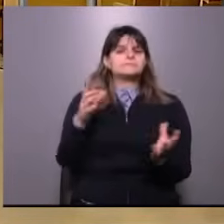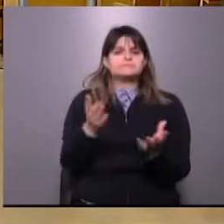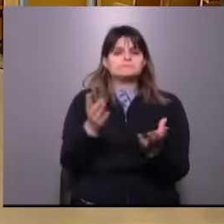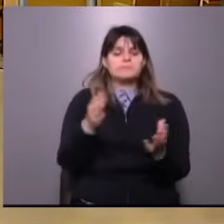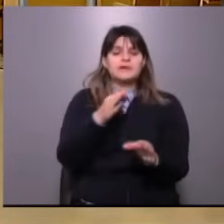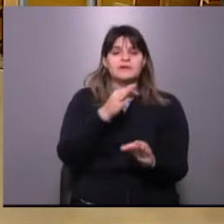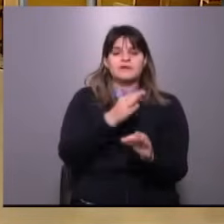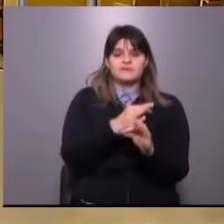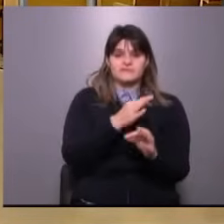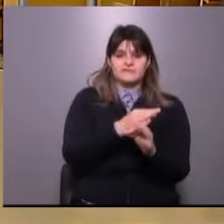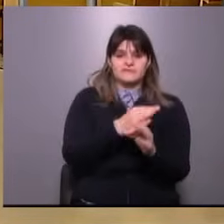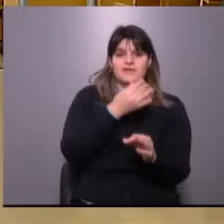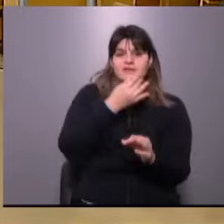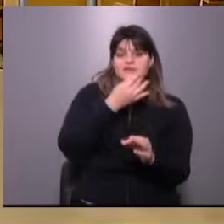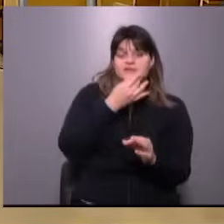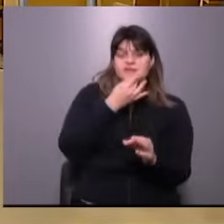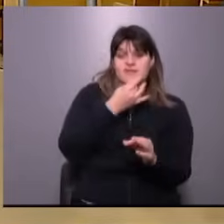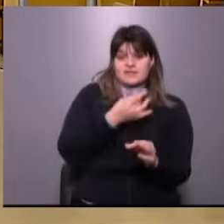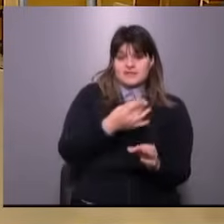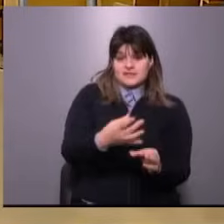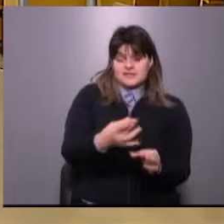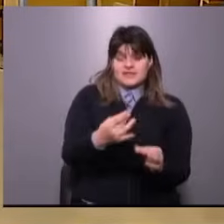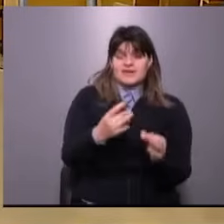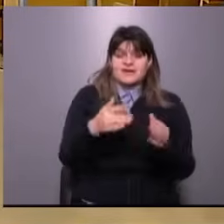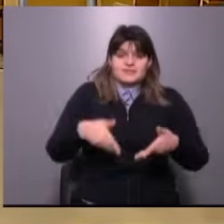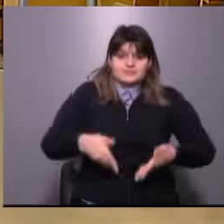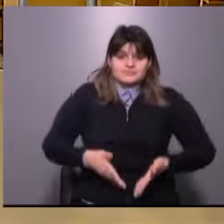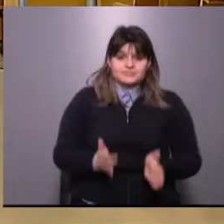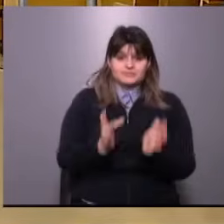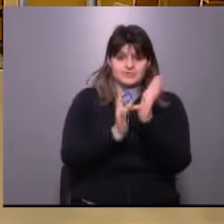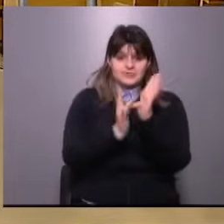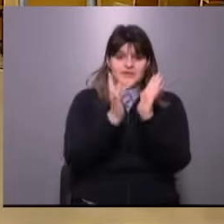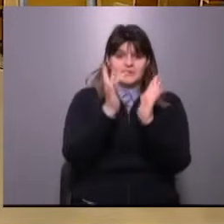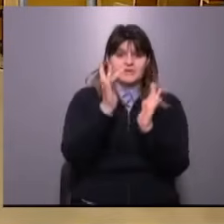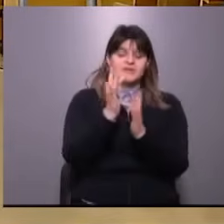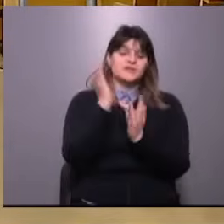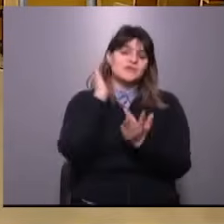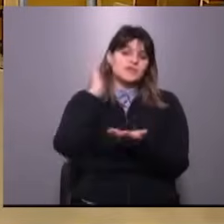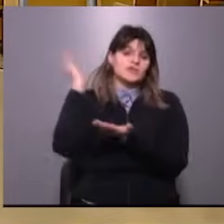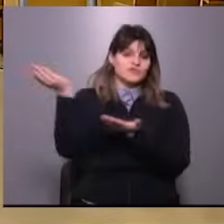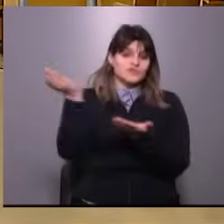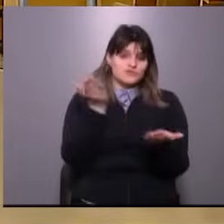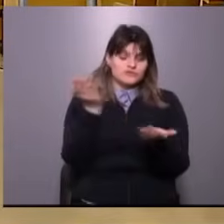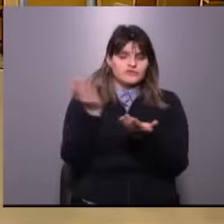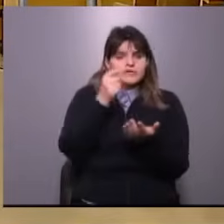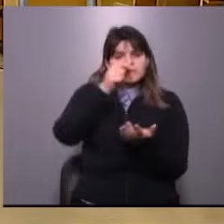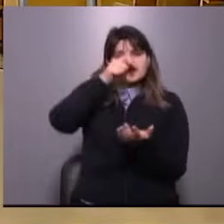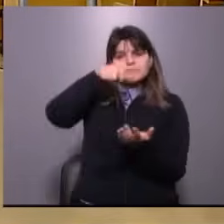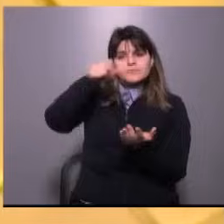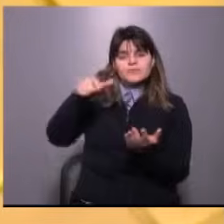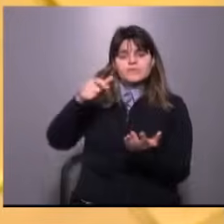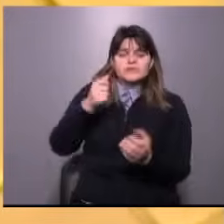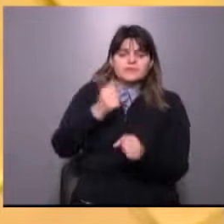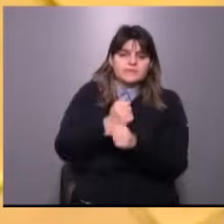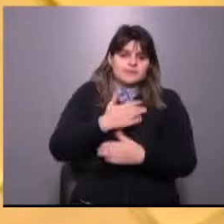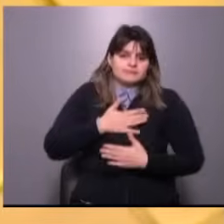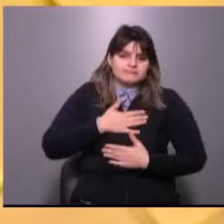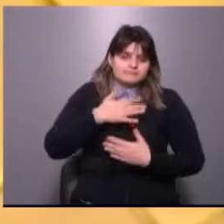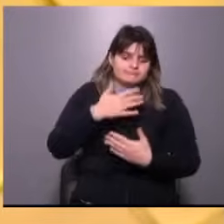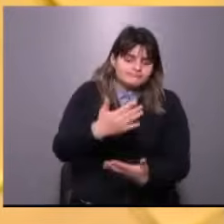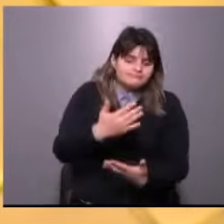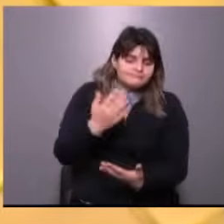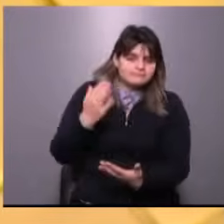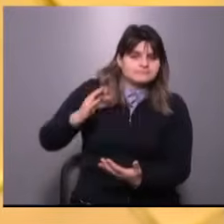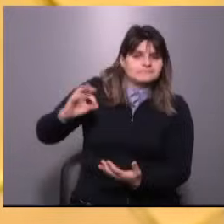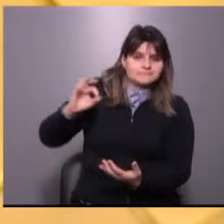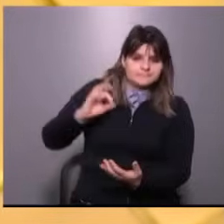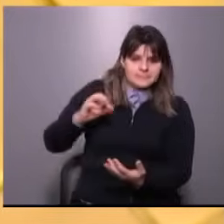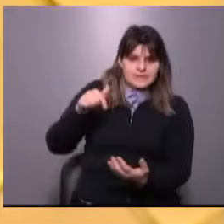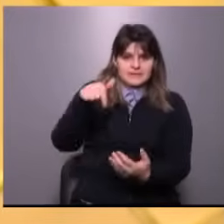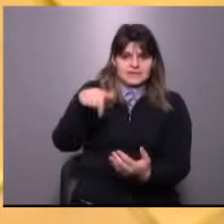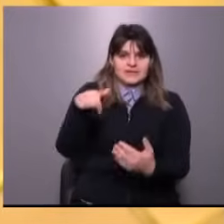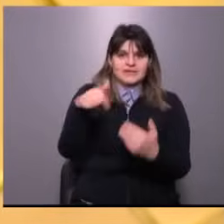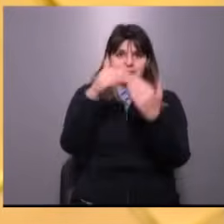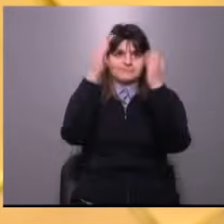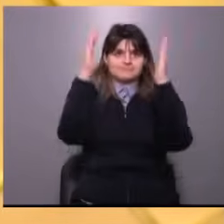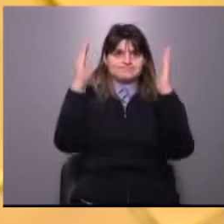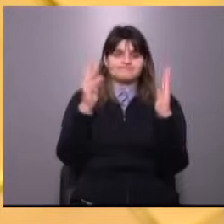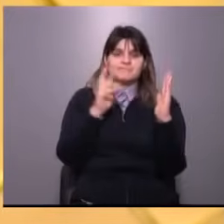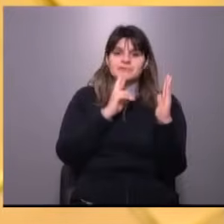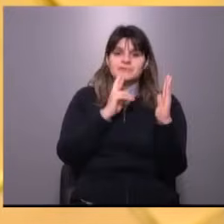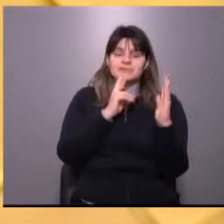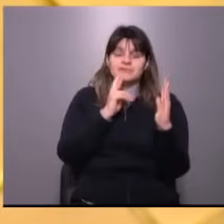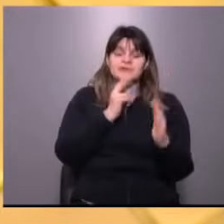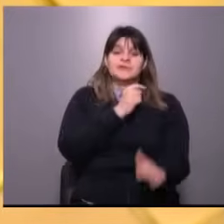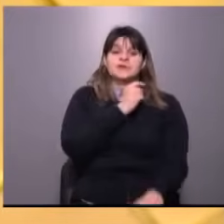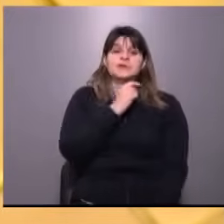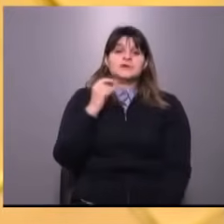nós celebramos também a festa de Natal dos colaboradores do Santuário, funcionários e voluntários. O Sr.